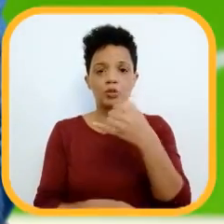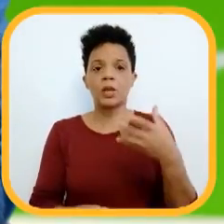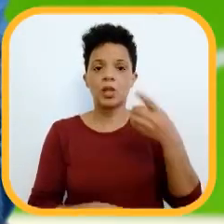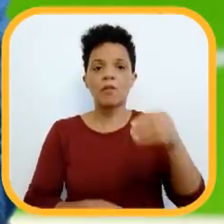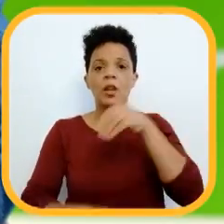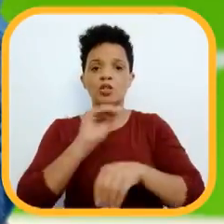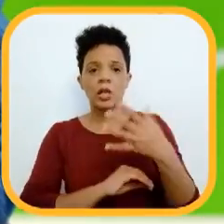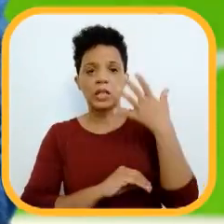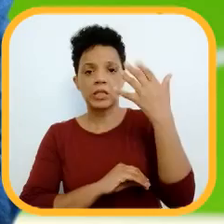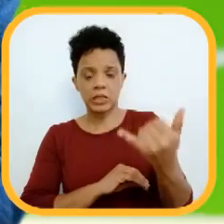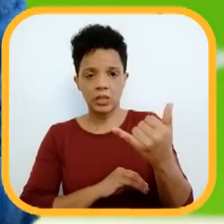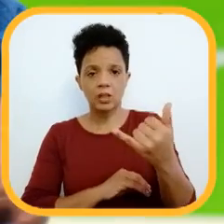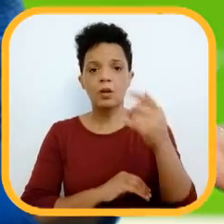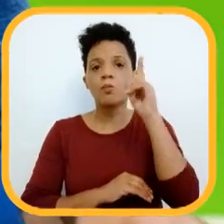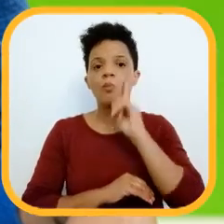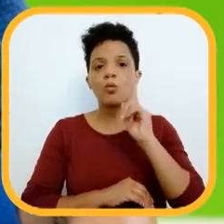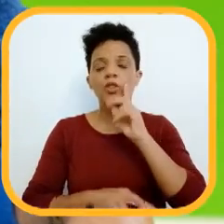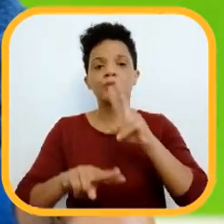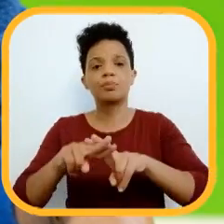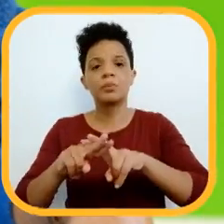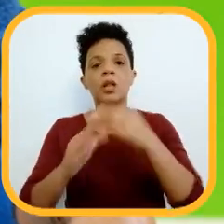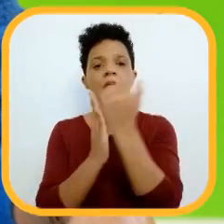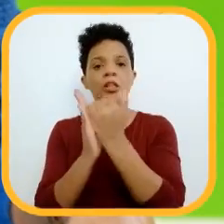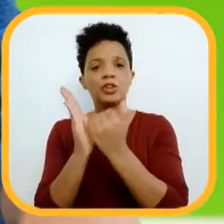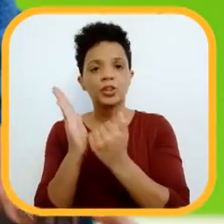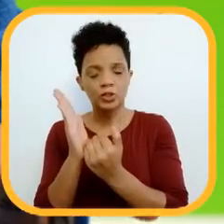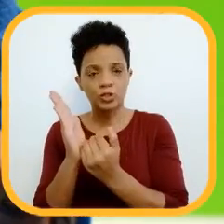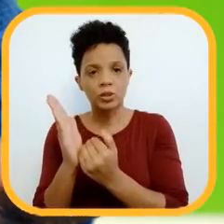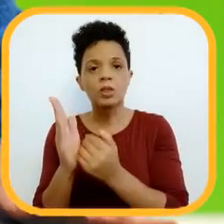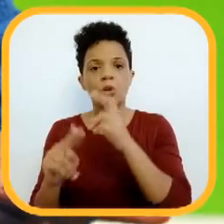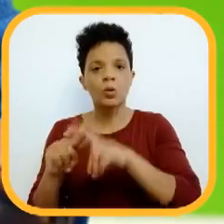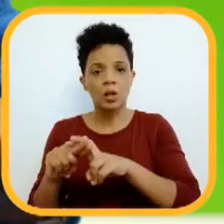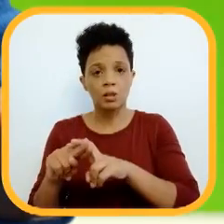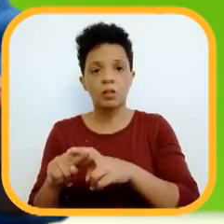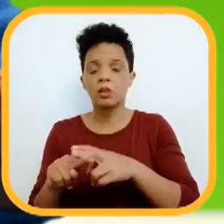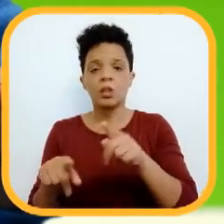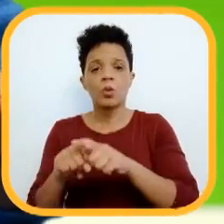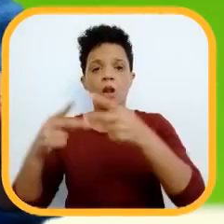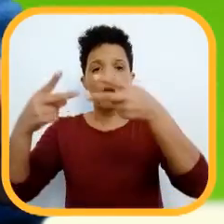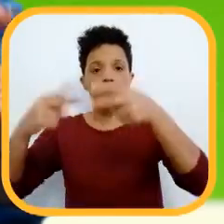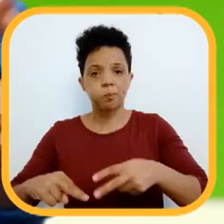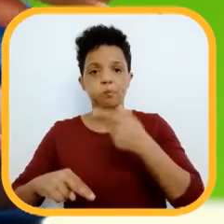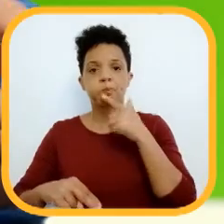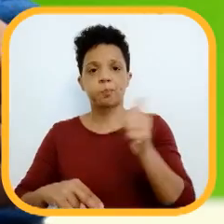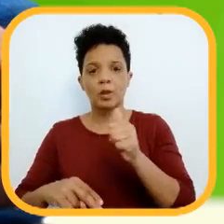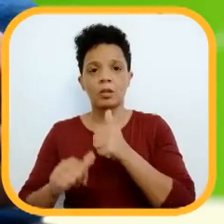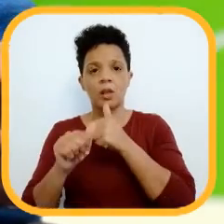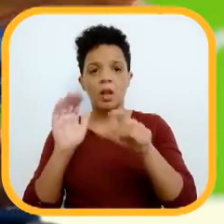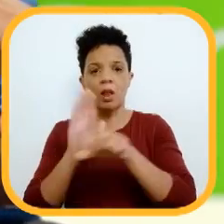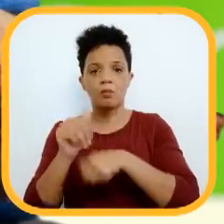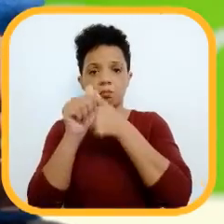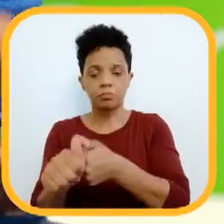em 2009, as eleições seguintes, sabe onde é que iam as mulheres nos lugares das listas? Para o lugar onde já não podiam descer